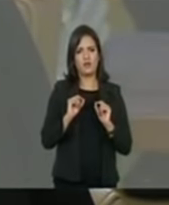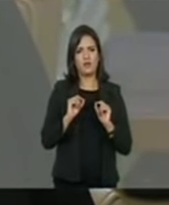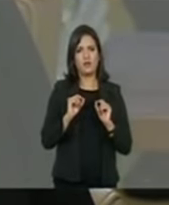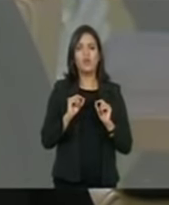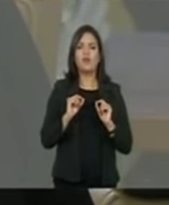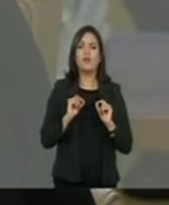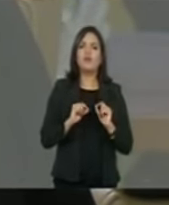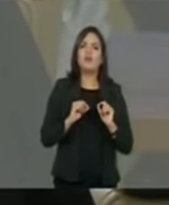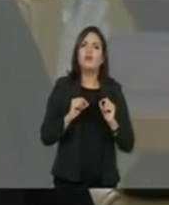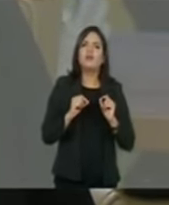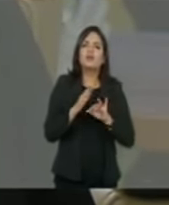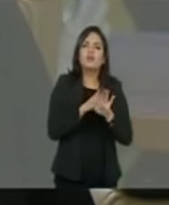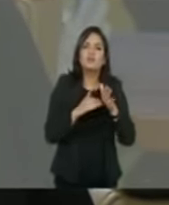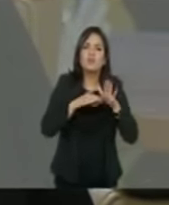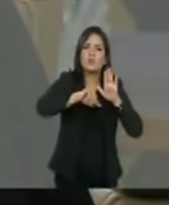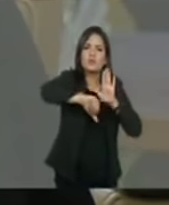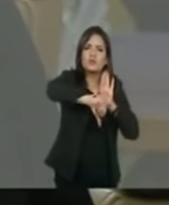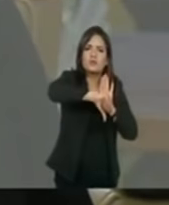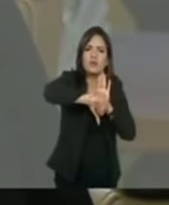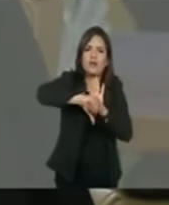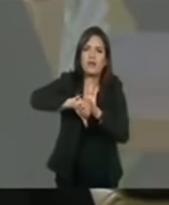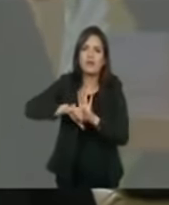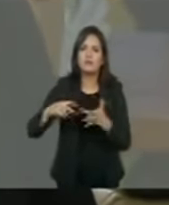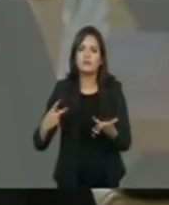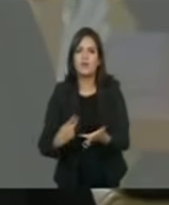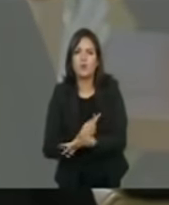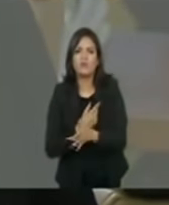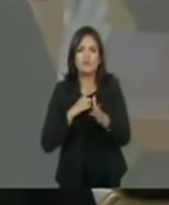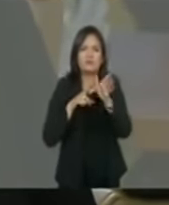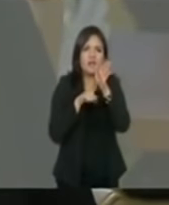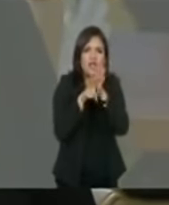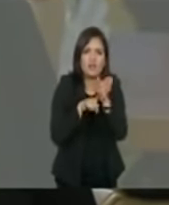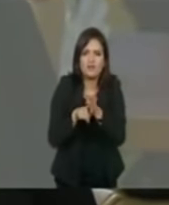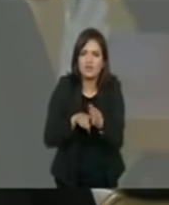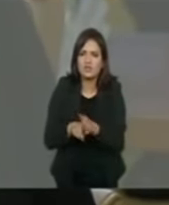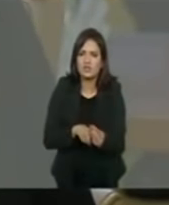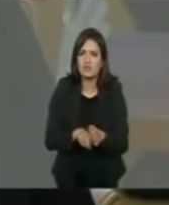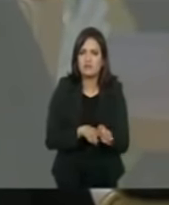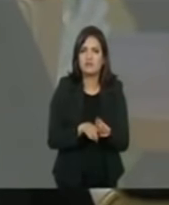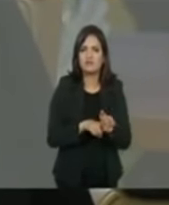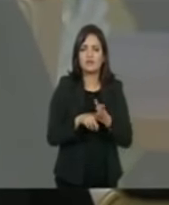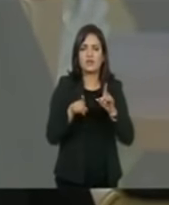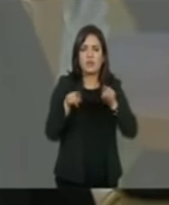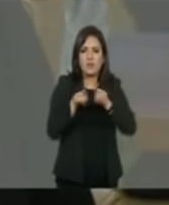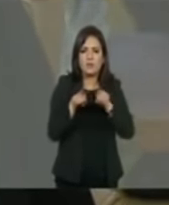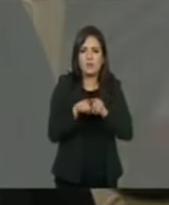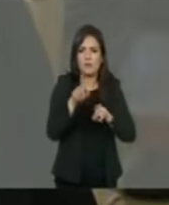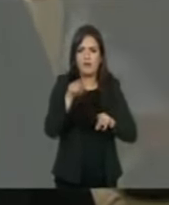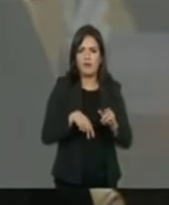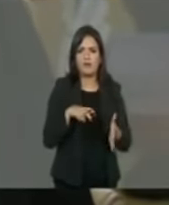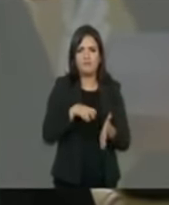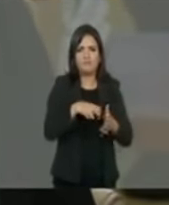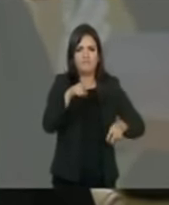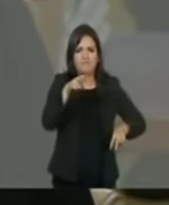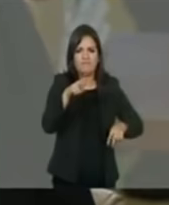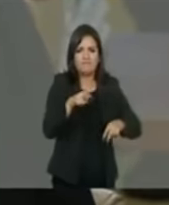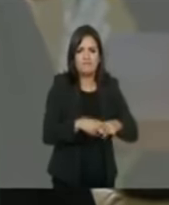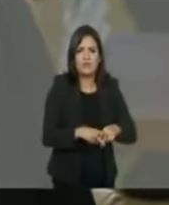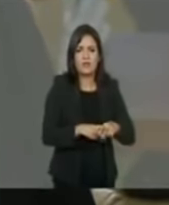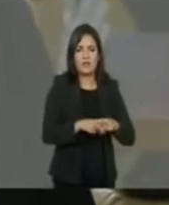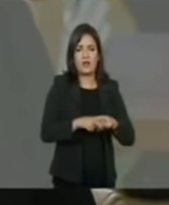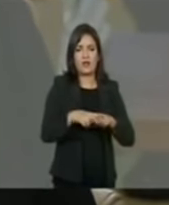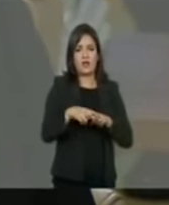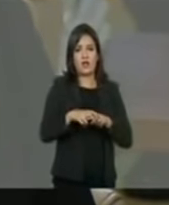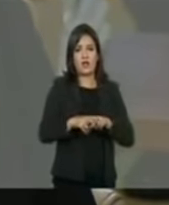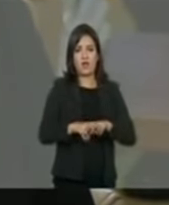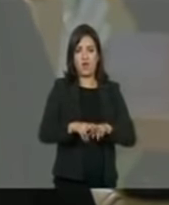delituosos objeto de investigação e de persecução penal mais no âmbito da operação lava